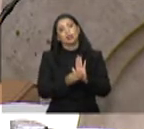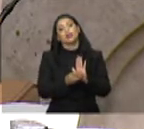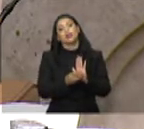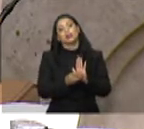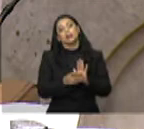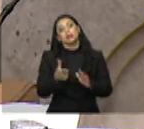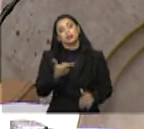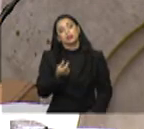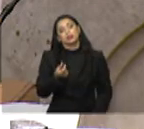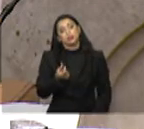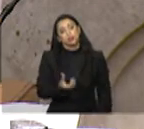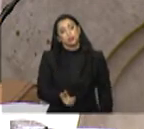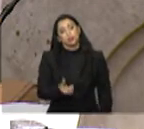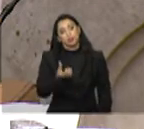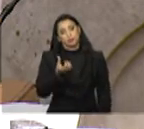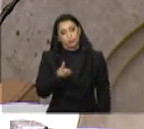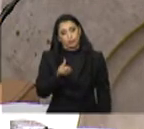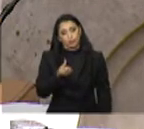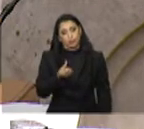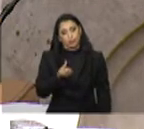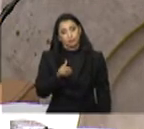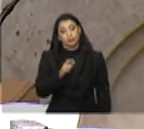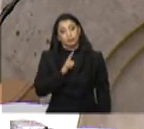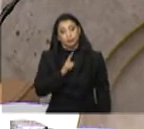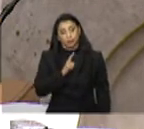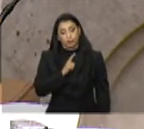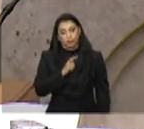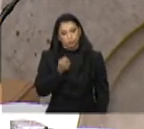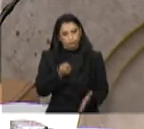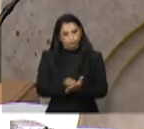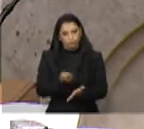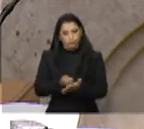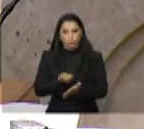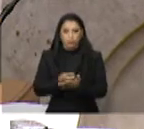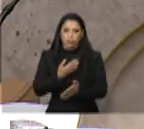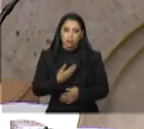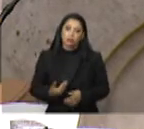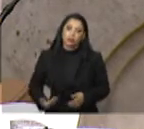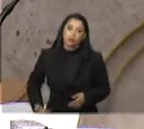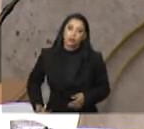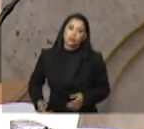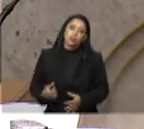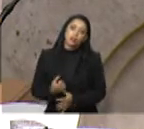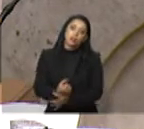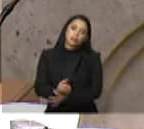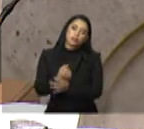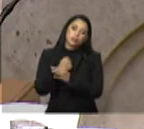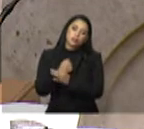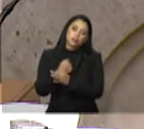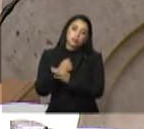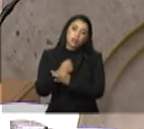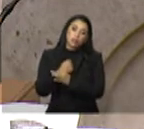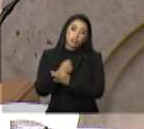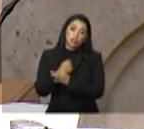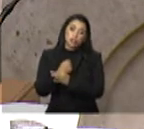2006 que prescreve a obrigação estatal de garantir a educação infantil as